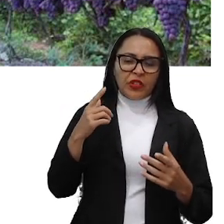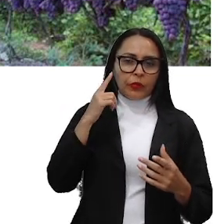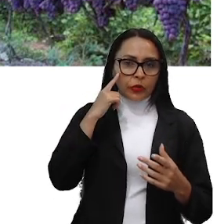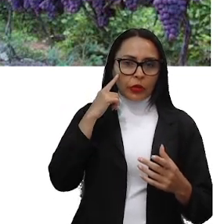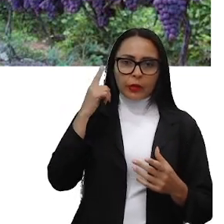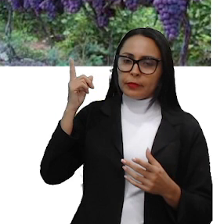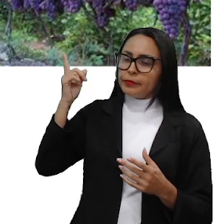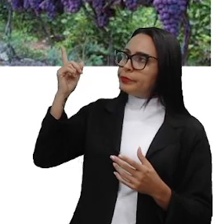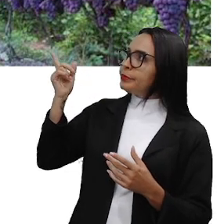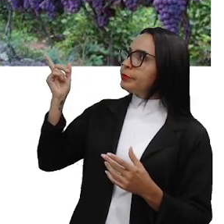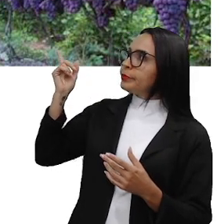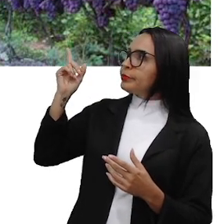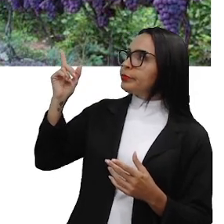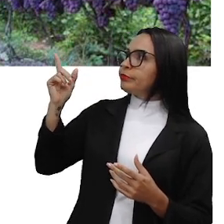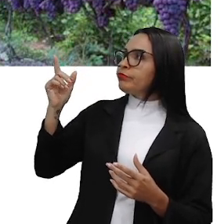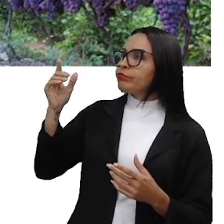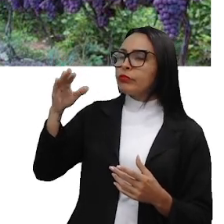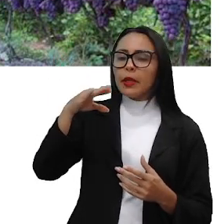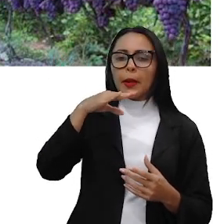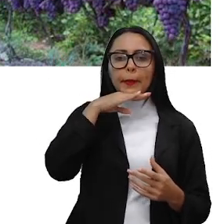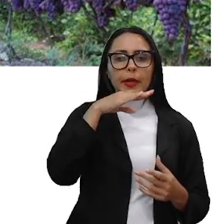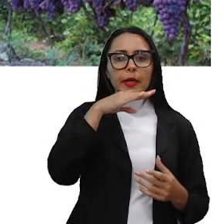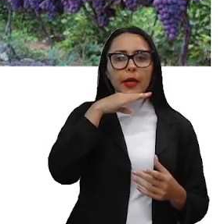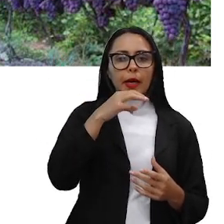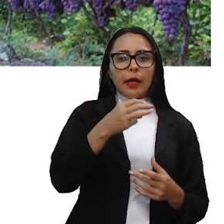seguinte forma: manga,